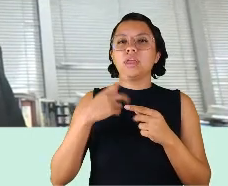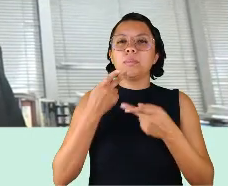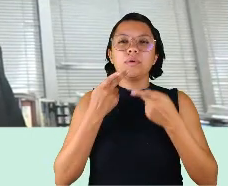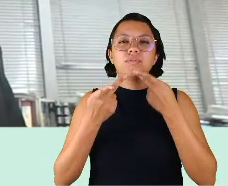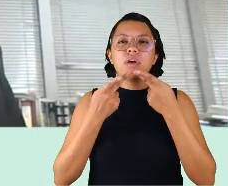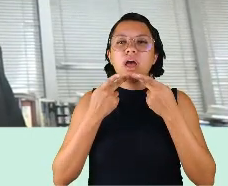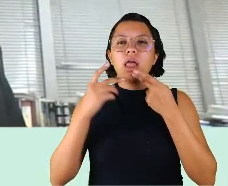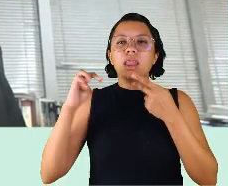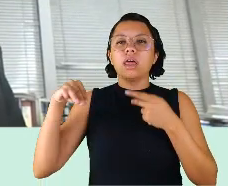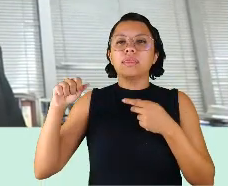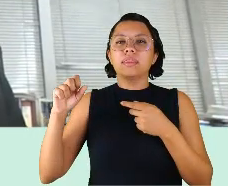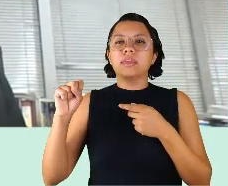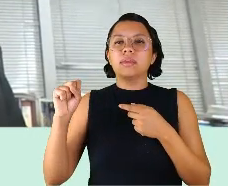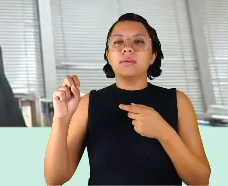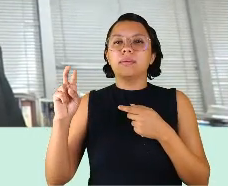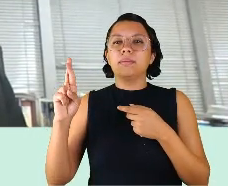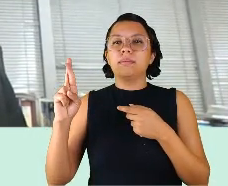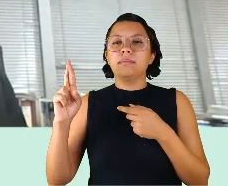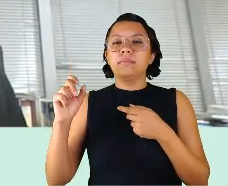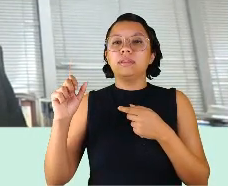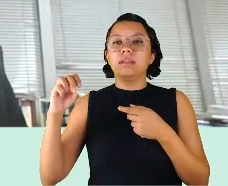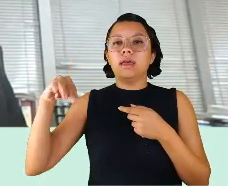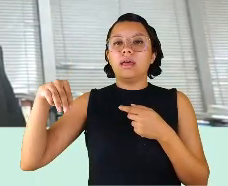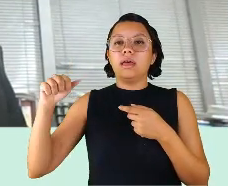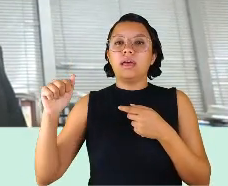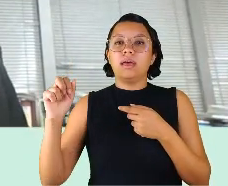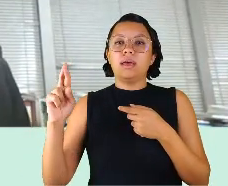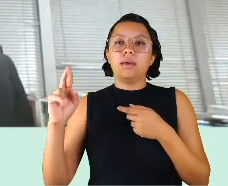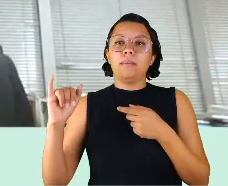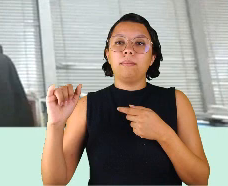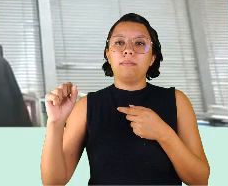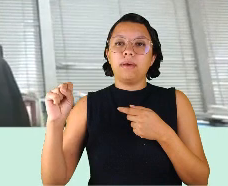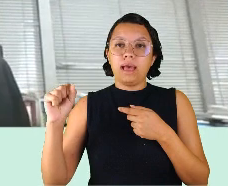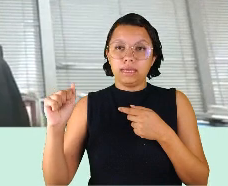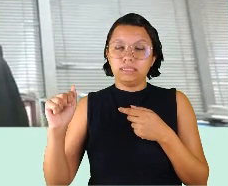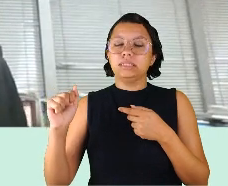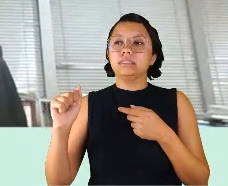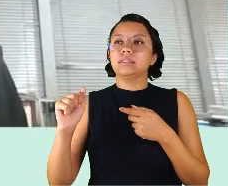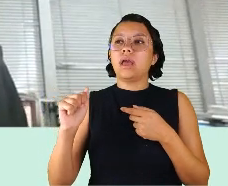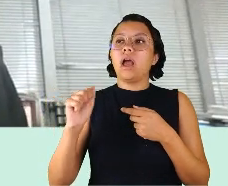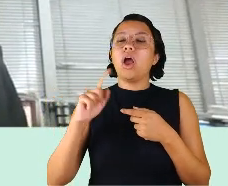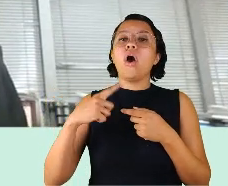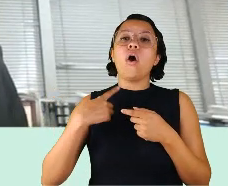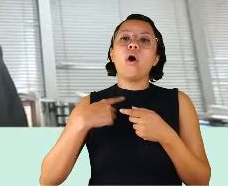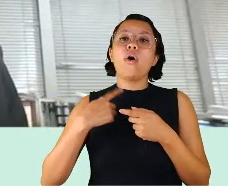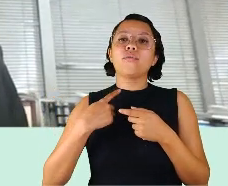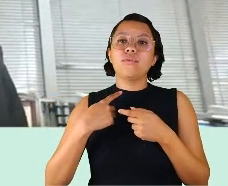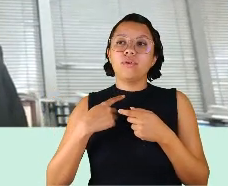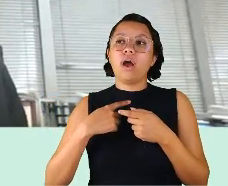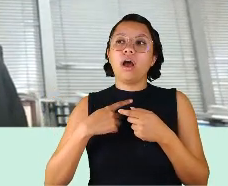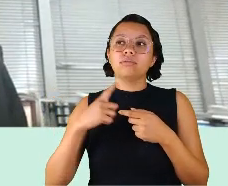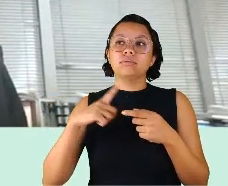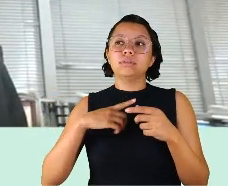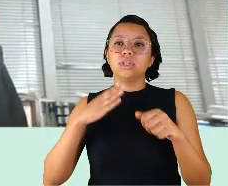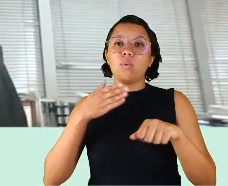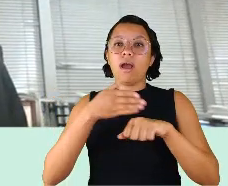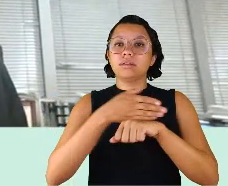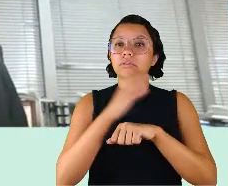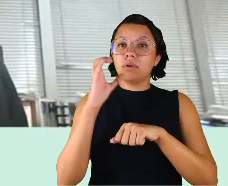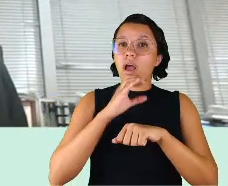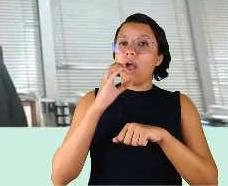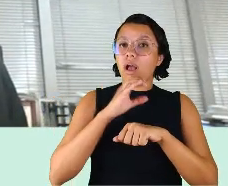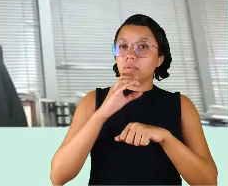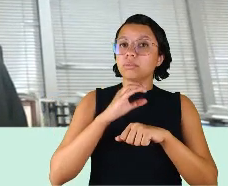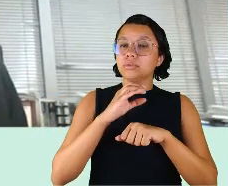comentário da Marisa Vasconcelos, que os advogados estão tendo um acesso muito